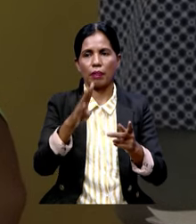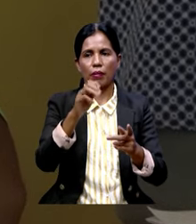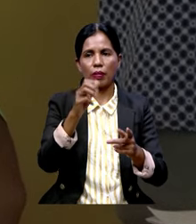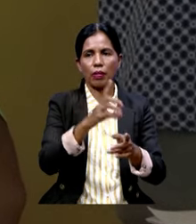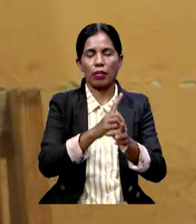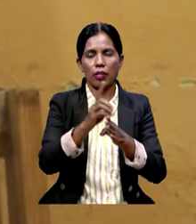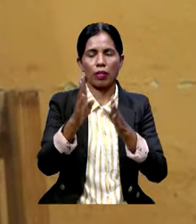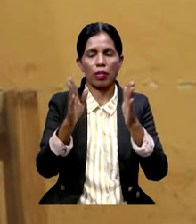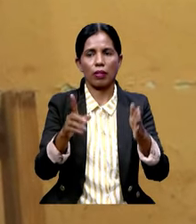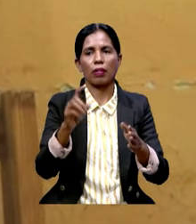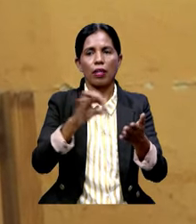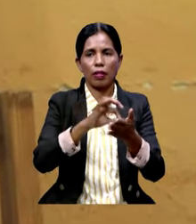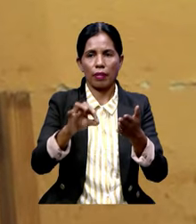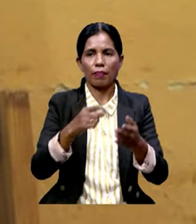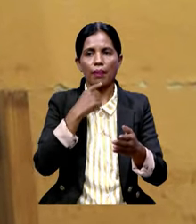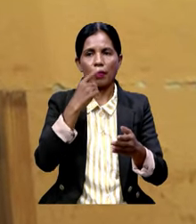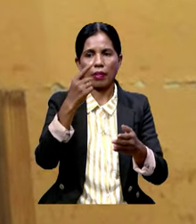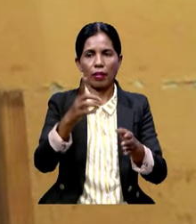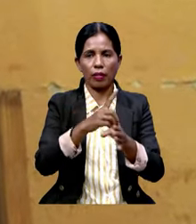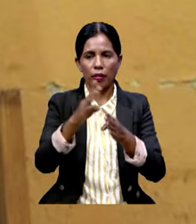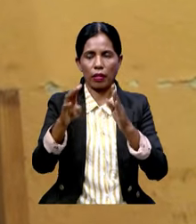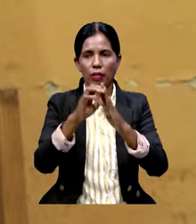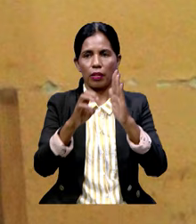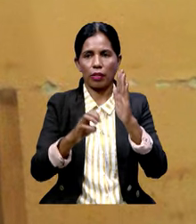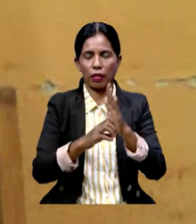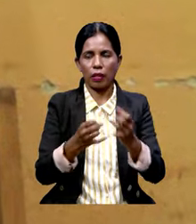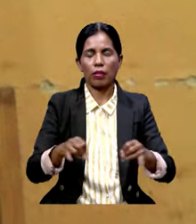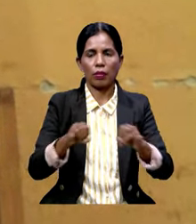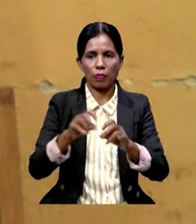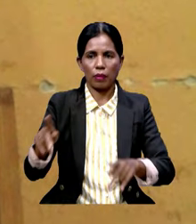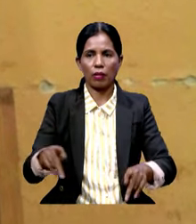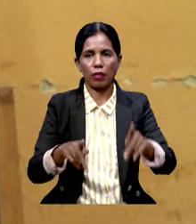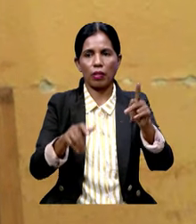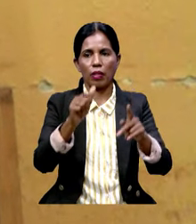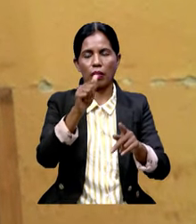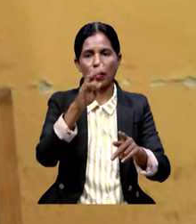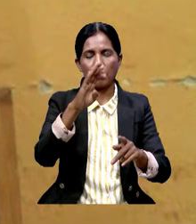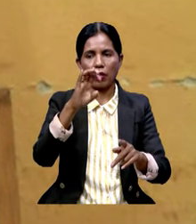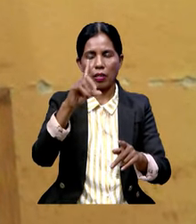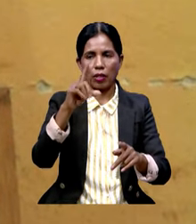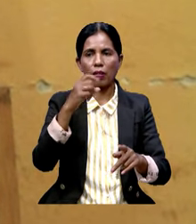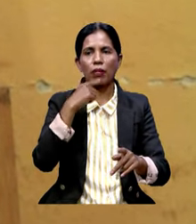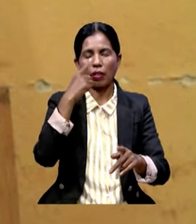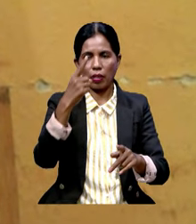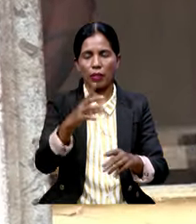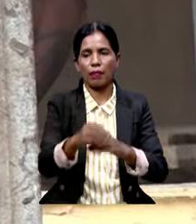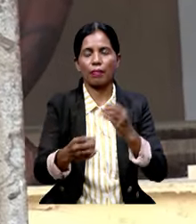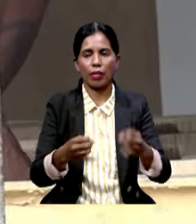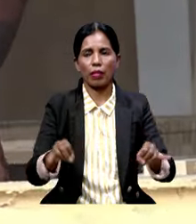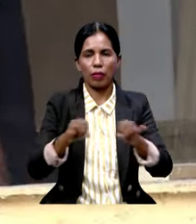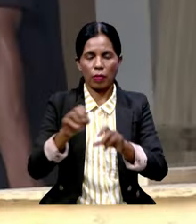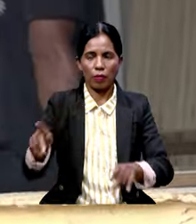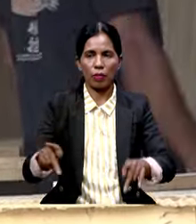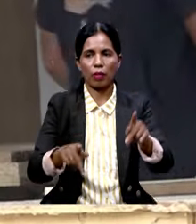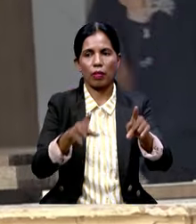mesa kasina. Hatam balamentasaun ne, diretor eksekutif Instituto Público Bambu, Abilio Emanuel Almeida Barros, explica, Instituto Público